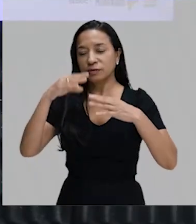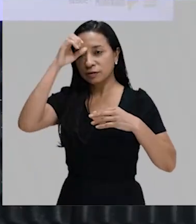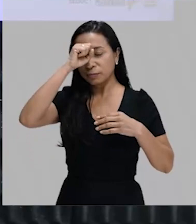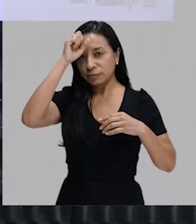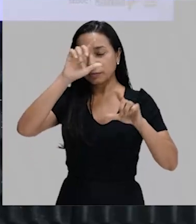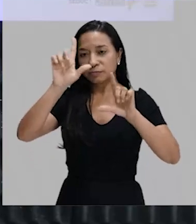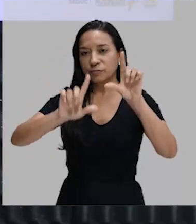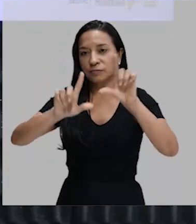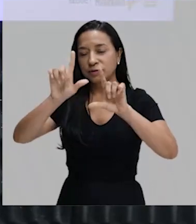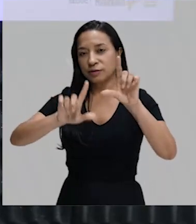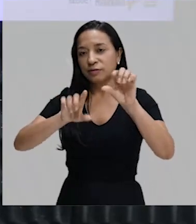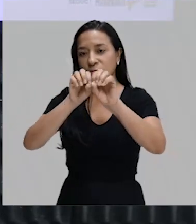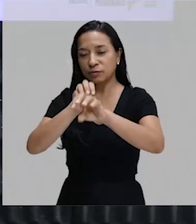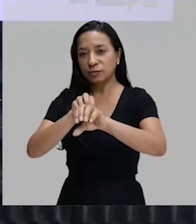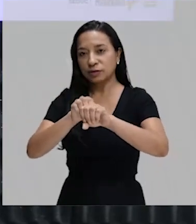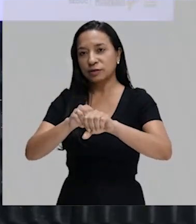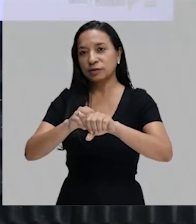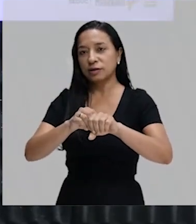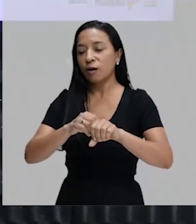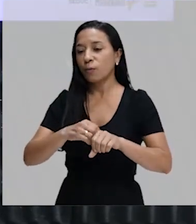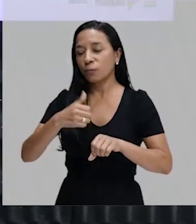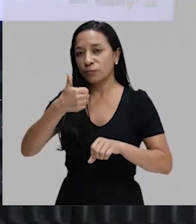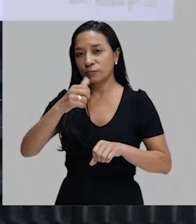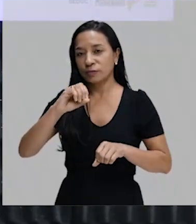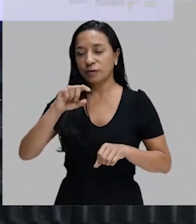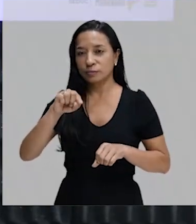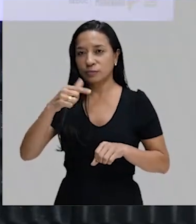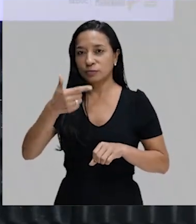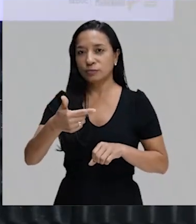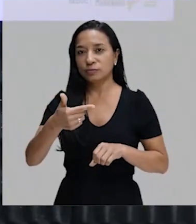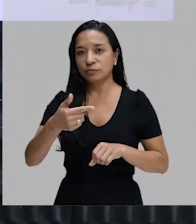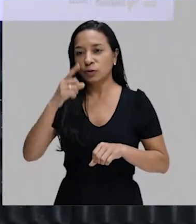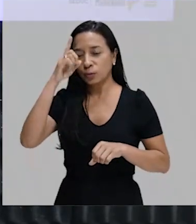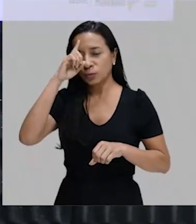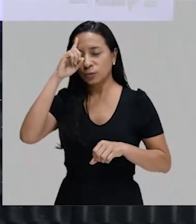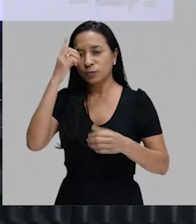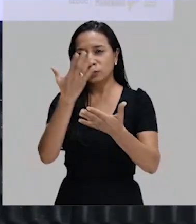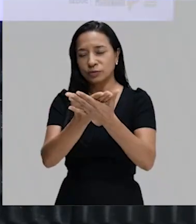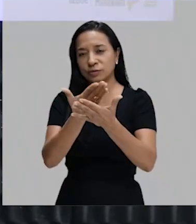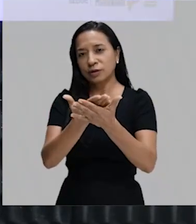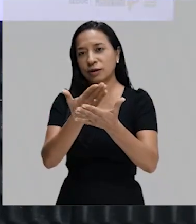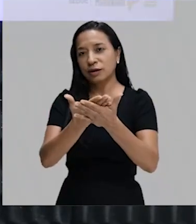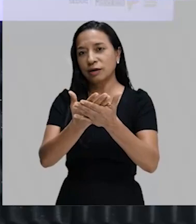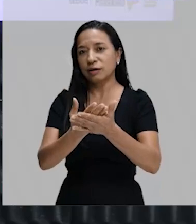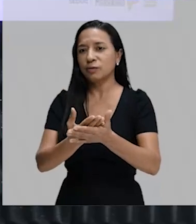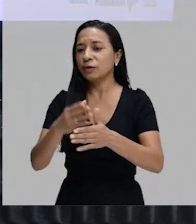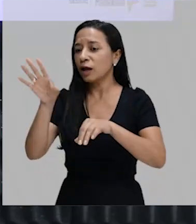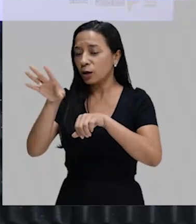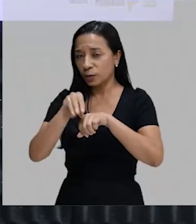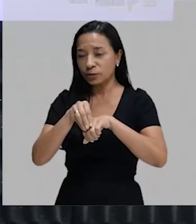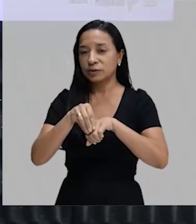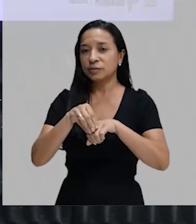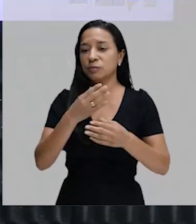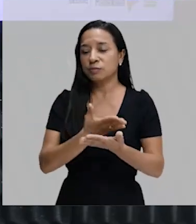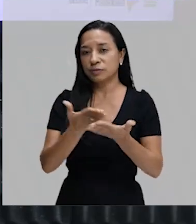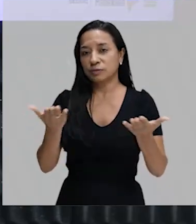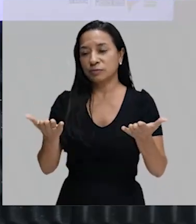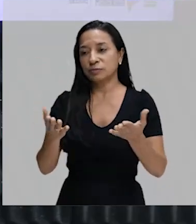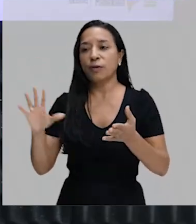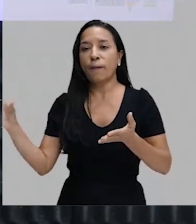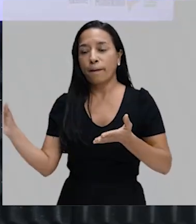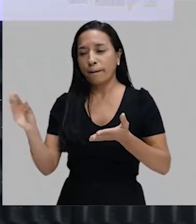canal 10.2. Pois é, todo dia muita aula e muito conhecimento para vocês. Pegue seu material, seu